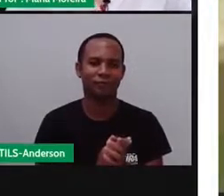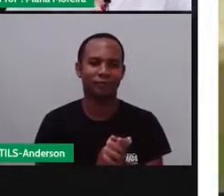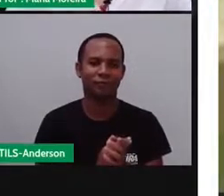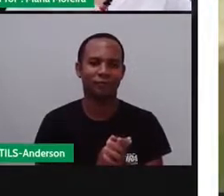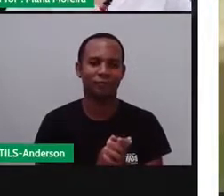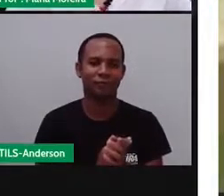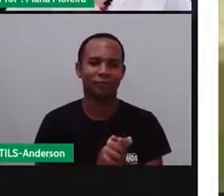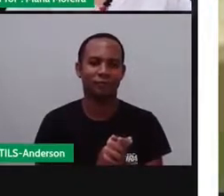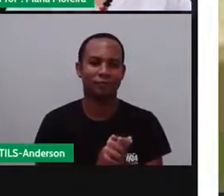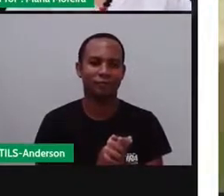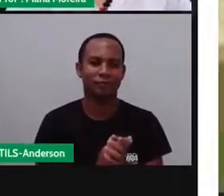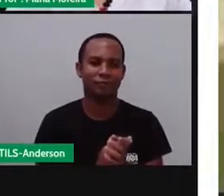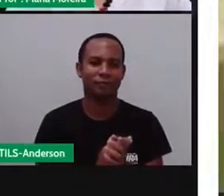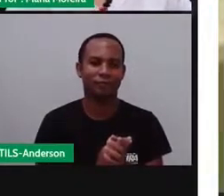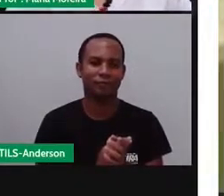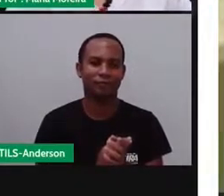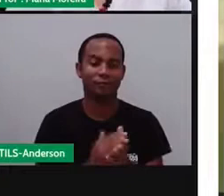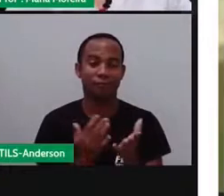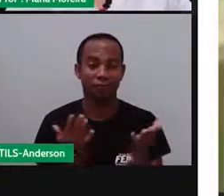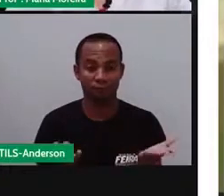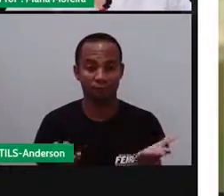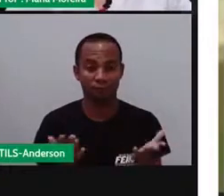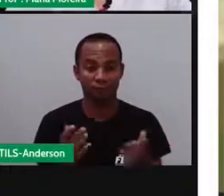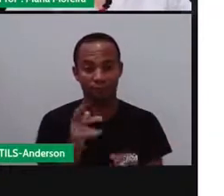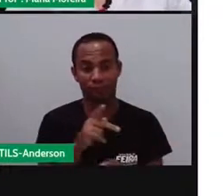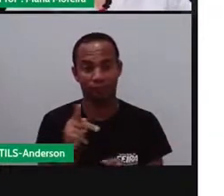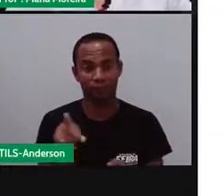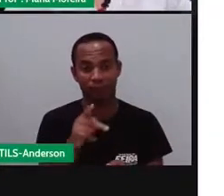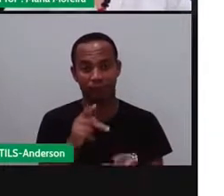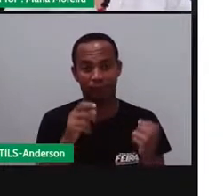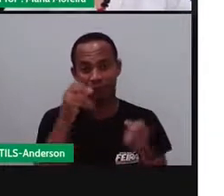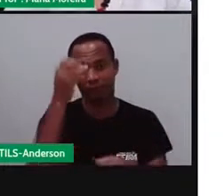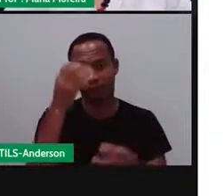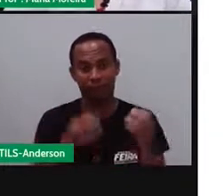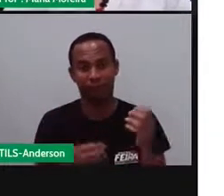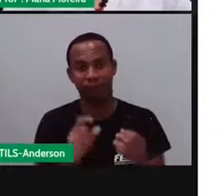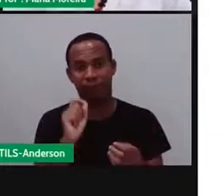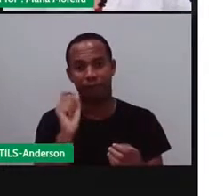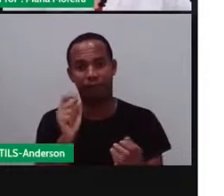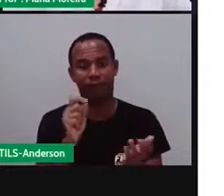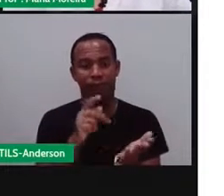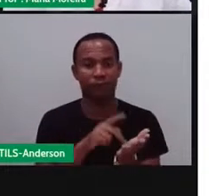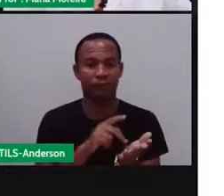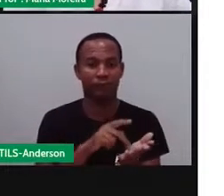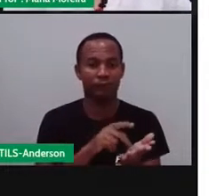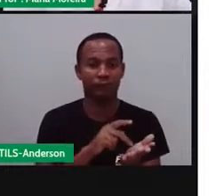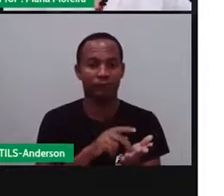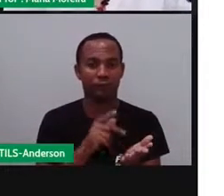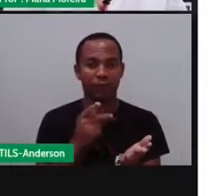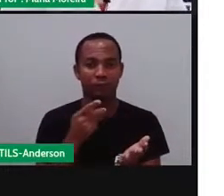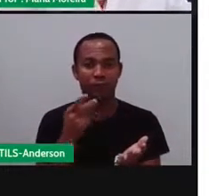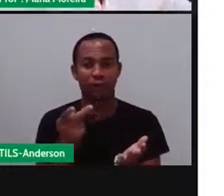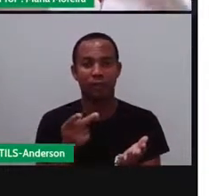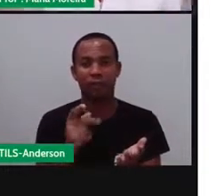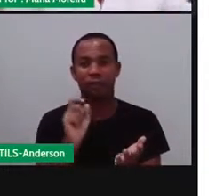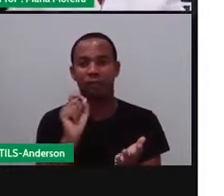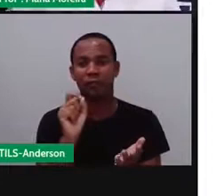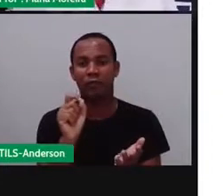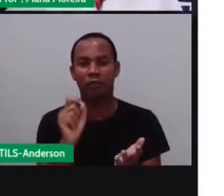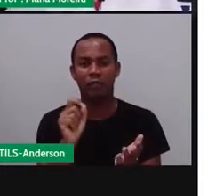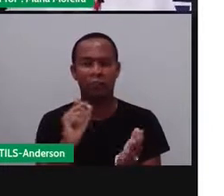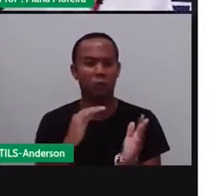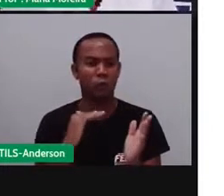chegamos. Vamos lá. Deixa para passar aqui para o próximo slide. Que, na verdade, aí ele está falando mais uma vez sobre todas